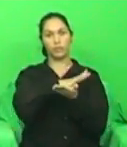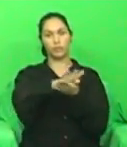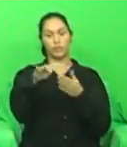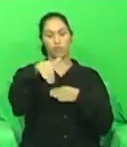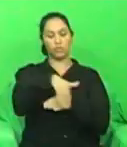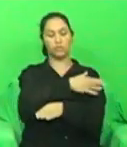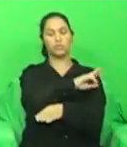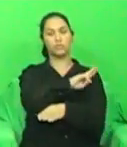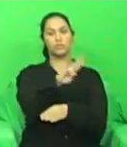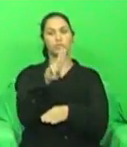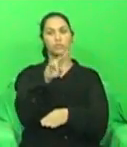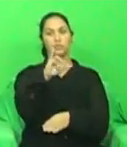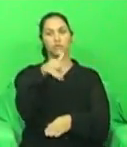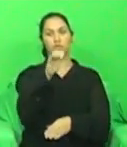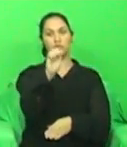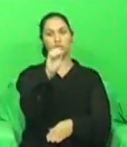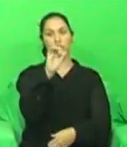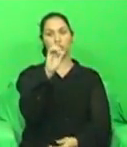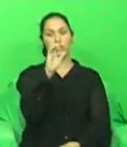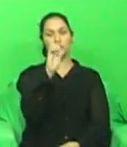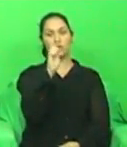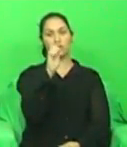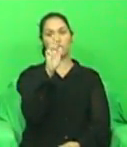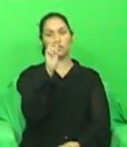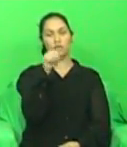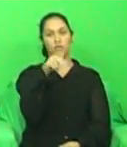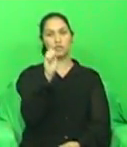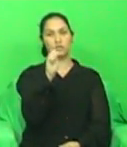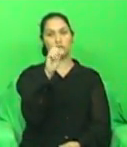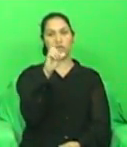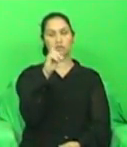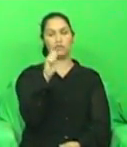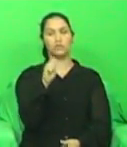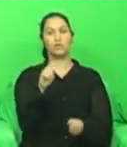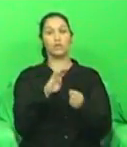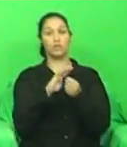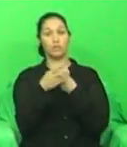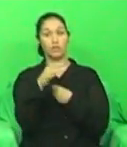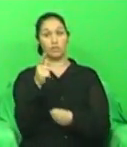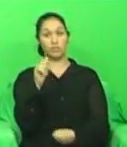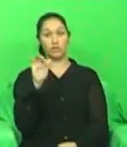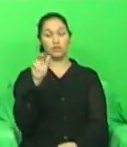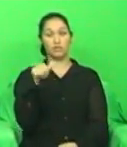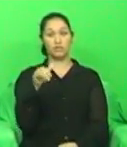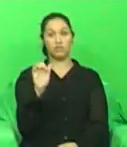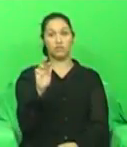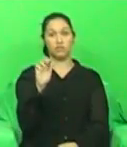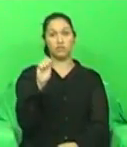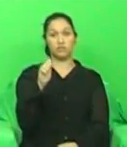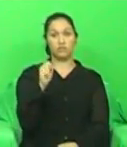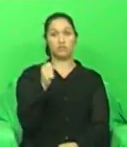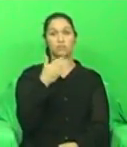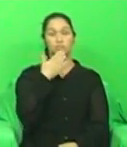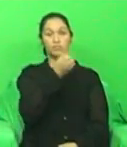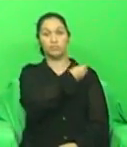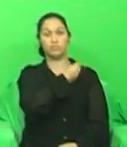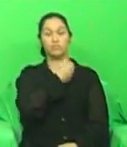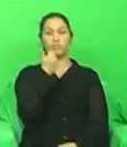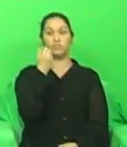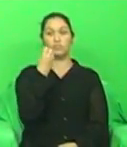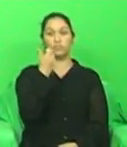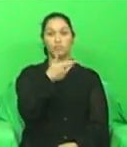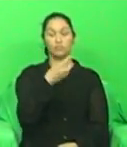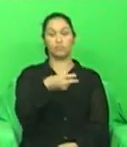jacarandá bairro jardim das paineiras indicação número 239 bar 18 autoria vereador tinta memória som